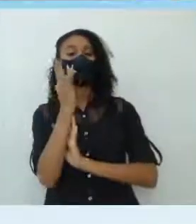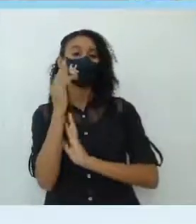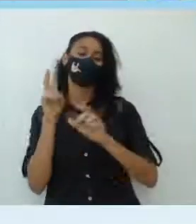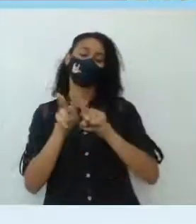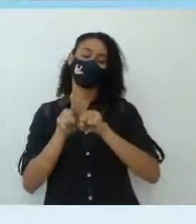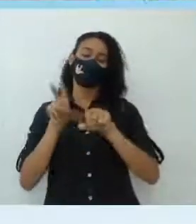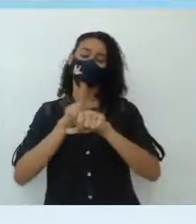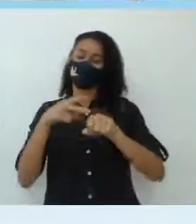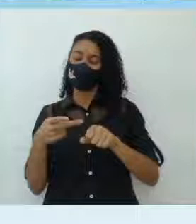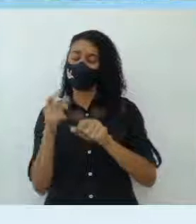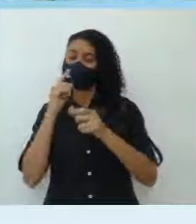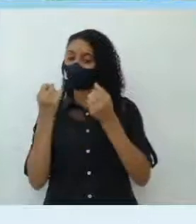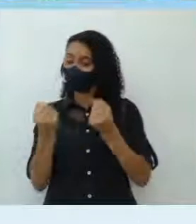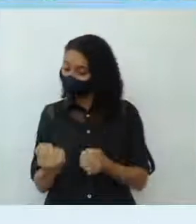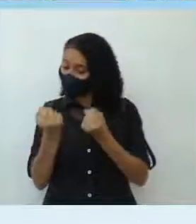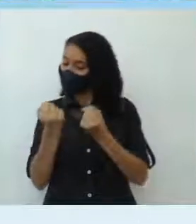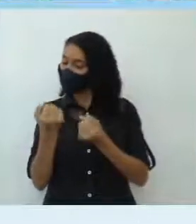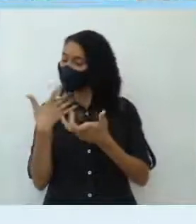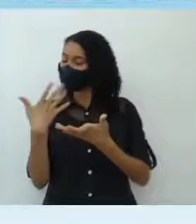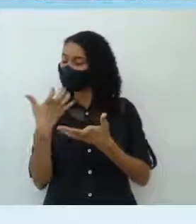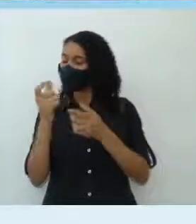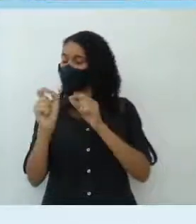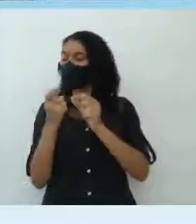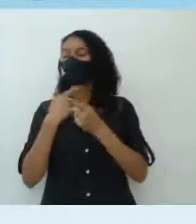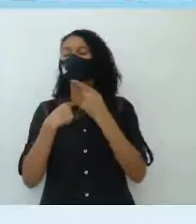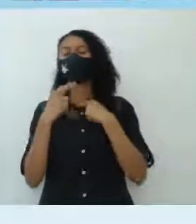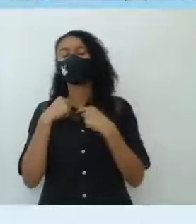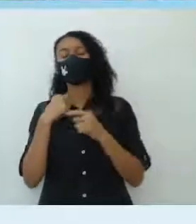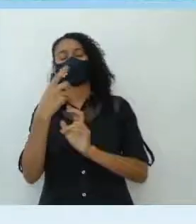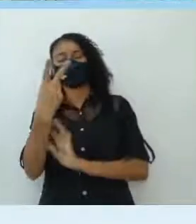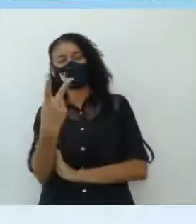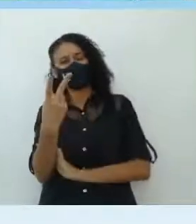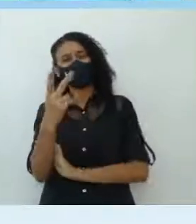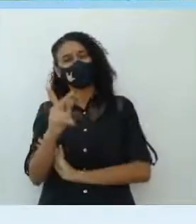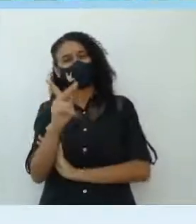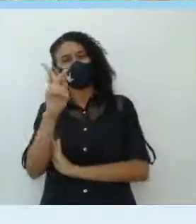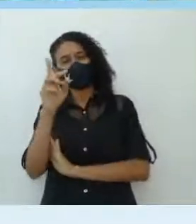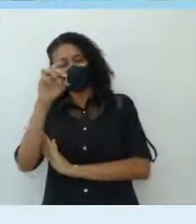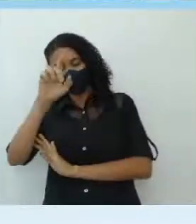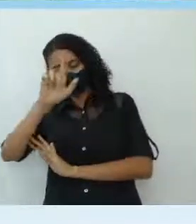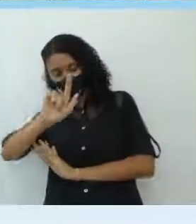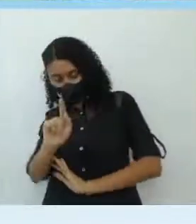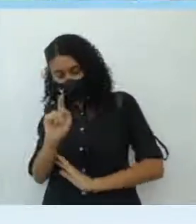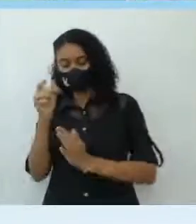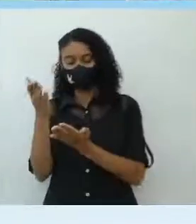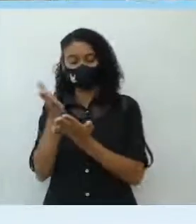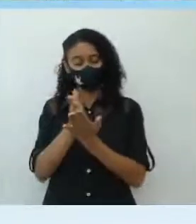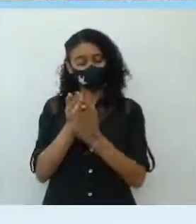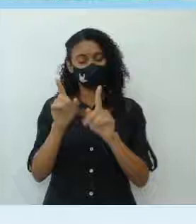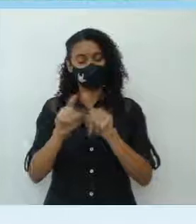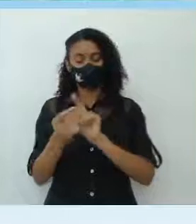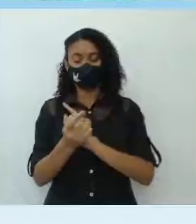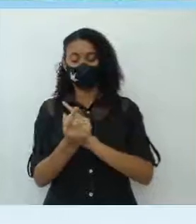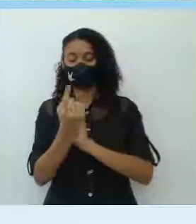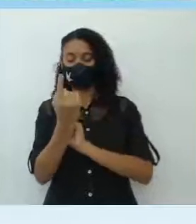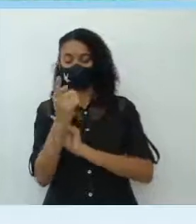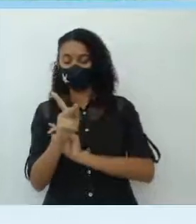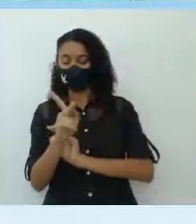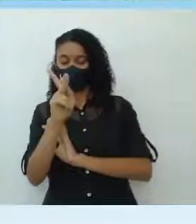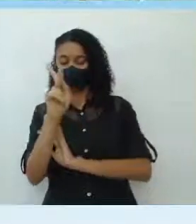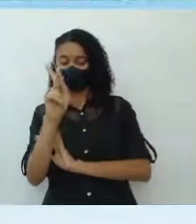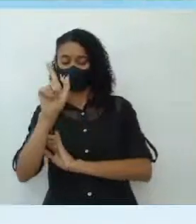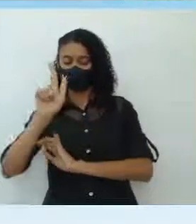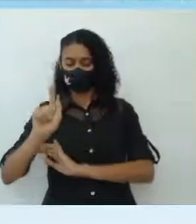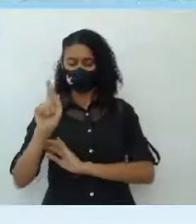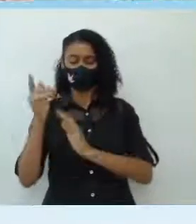verdura pelo peso. Ah, eu desejo 2 quilos de macaxeira, eu quero 1 quilo de laranja, eu